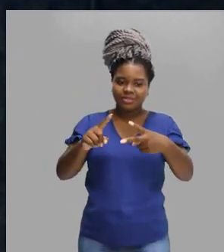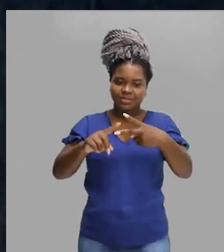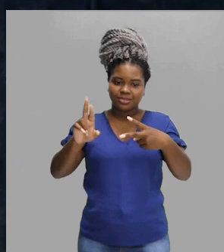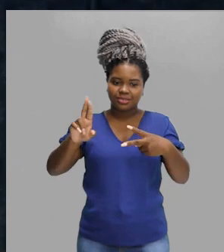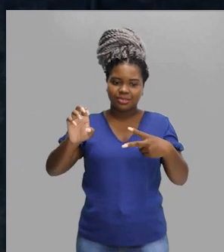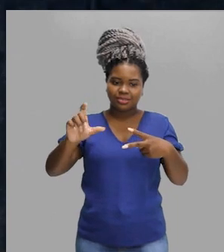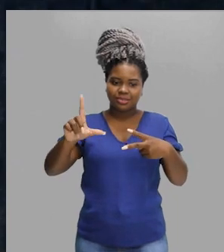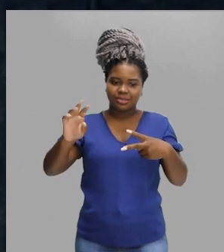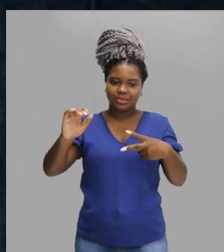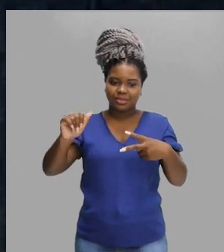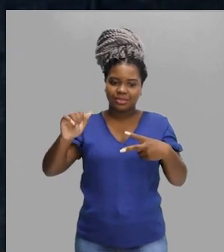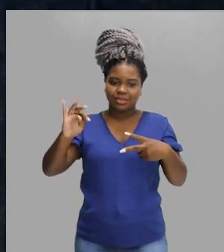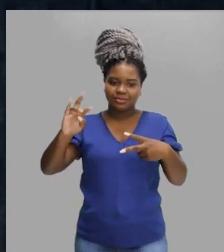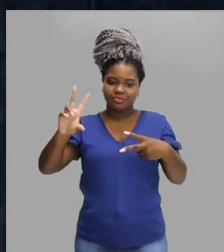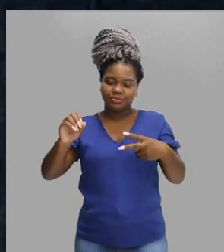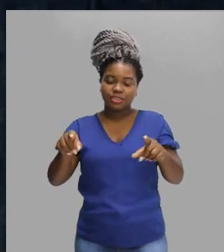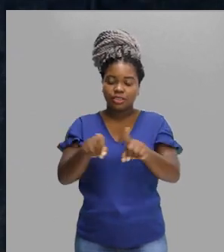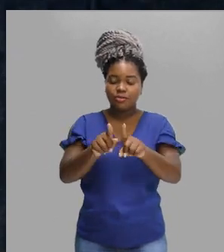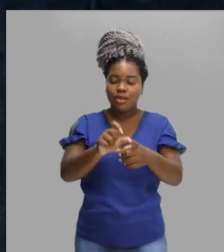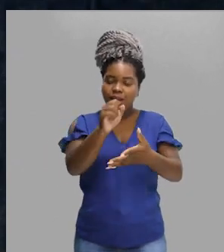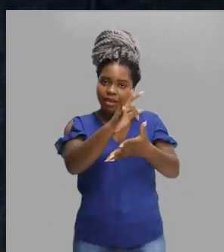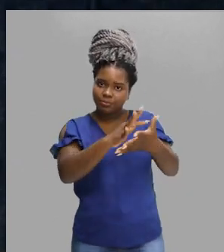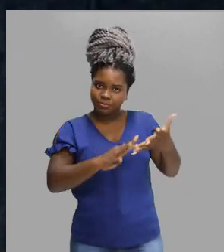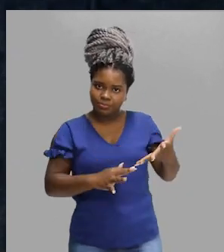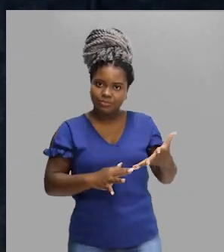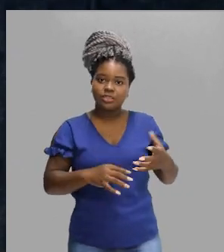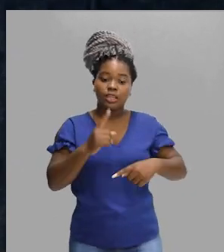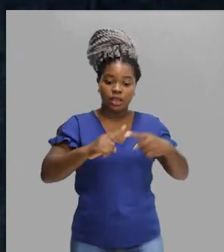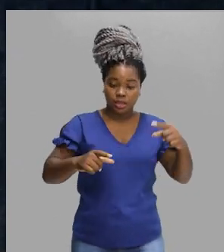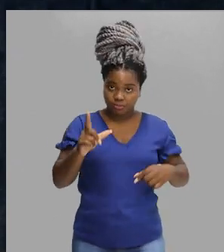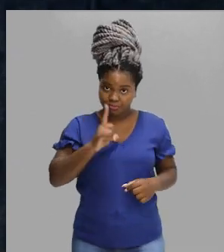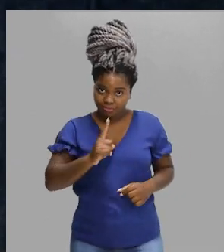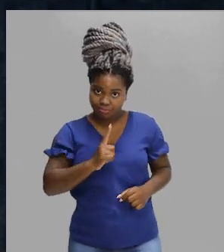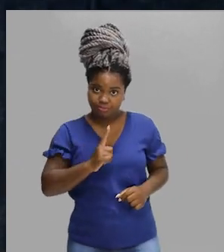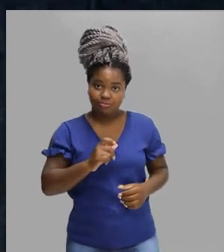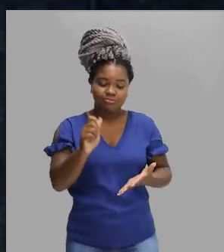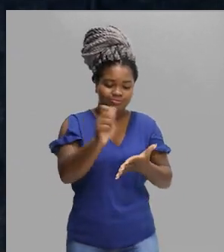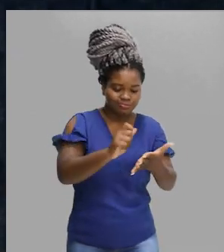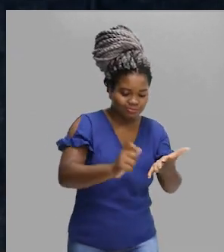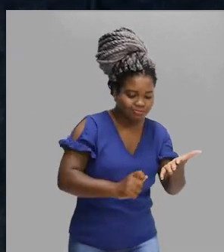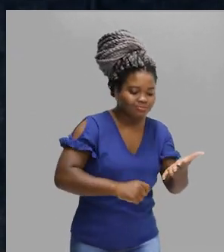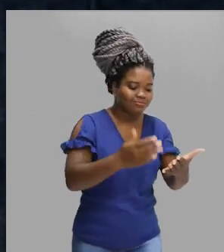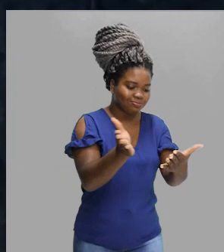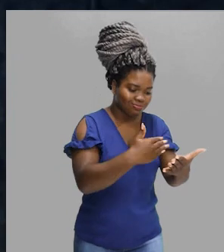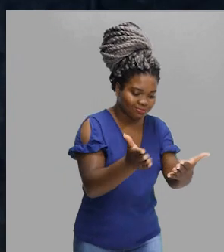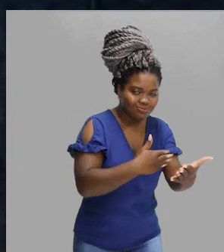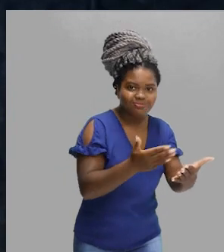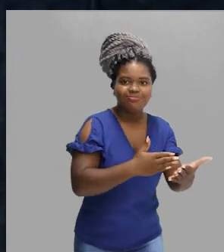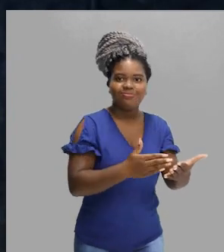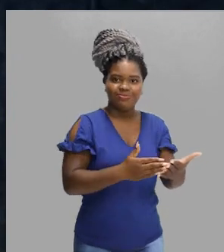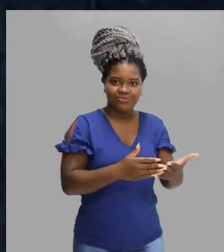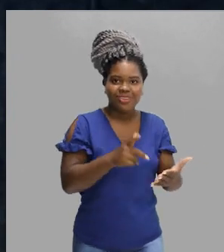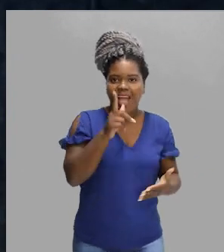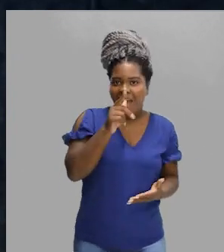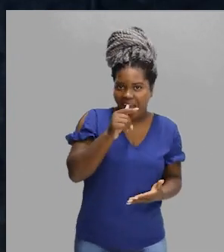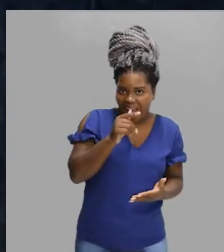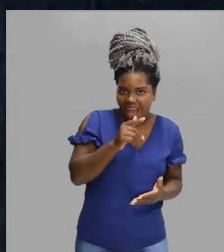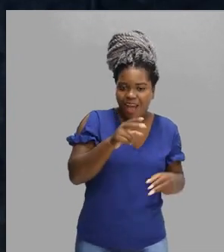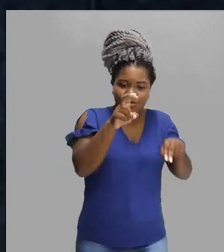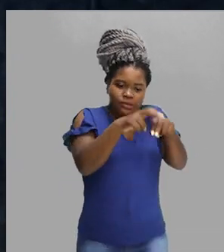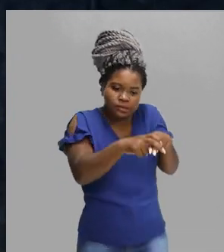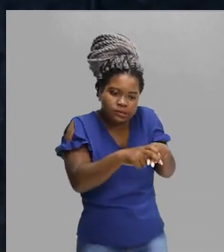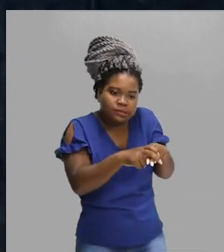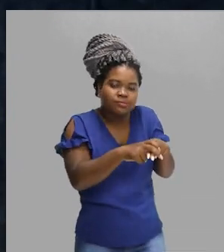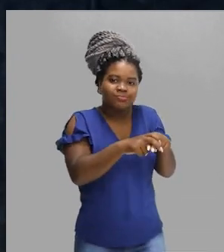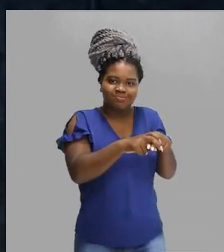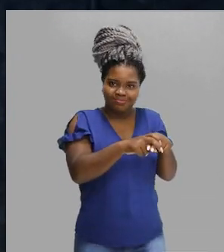exercícios que sempre a gente faz. Pegaram seu material, seu caderno, caneta, copo de água do lado, lanchinho, para não perder nem um